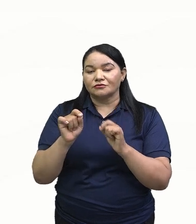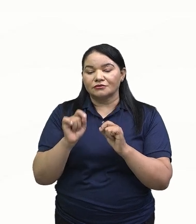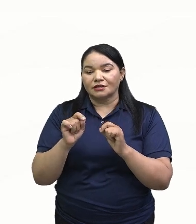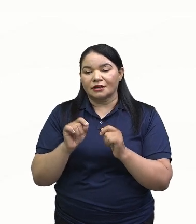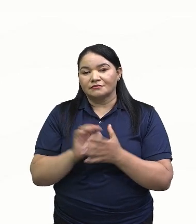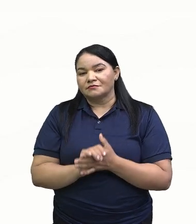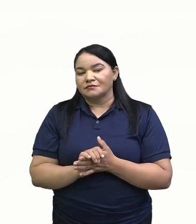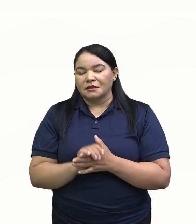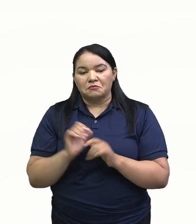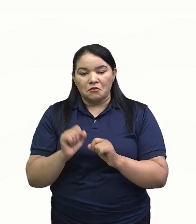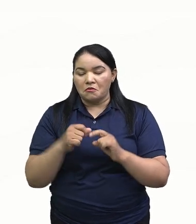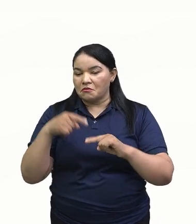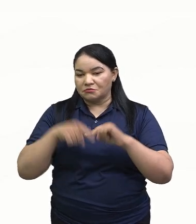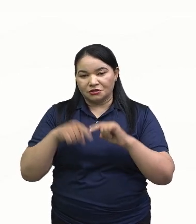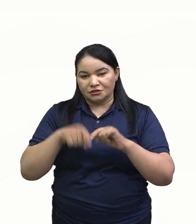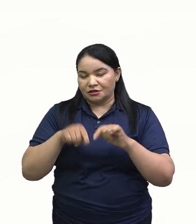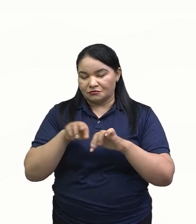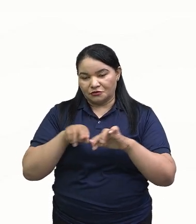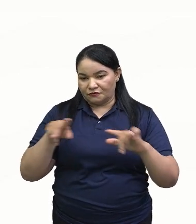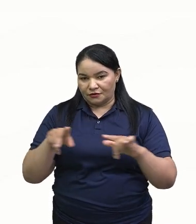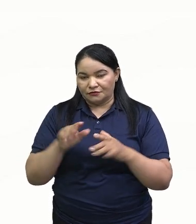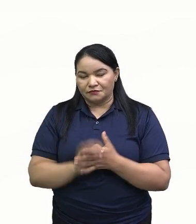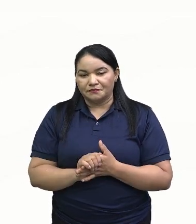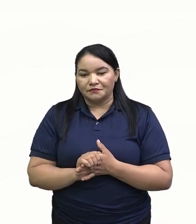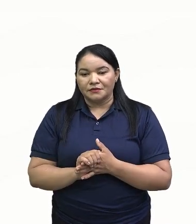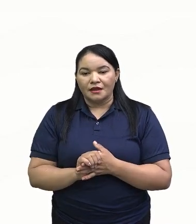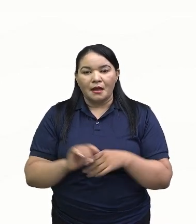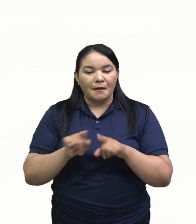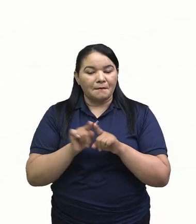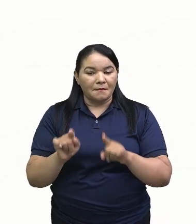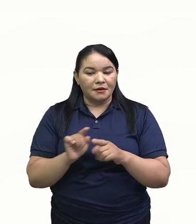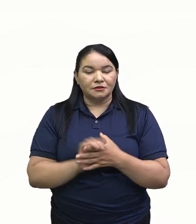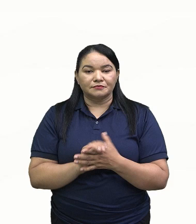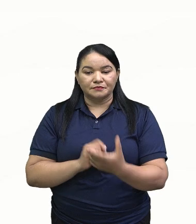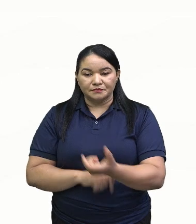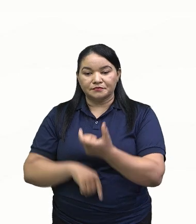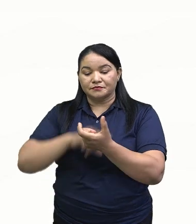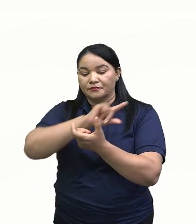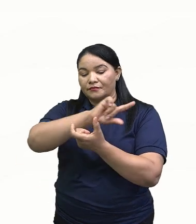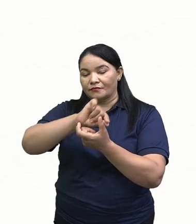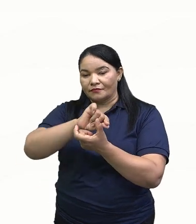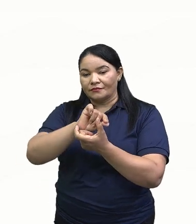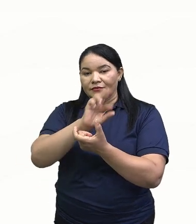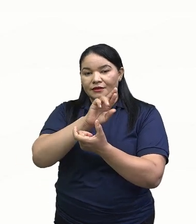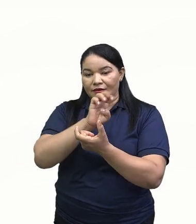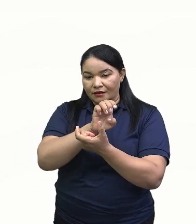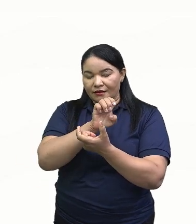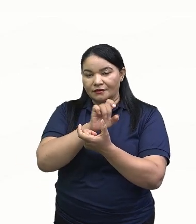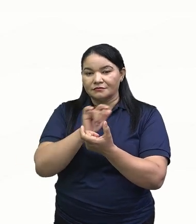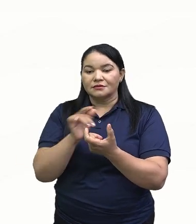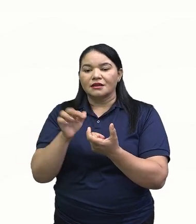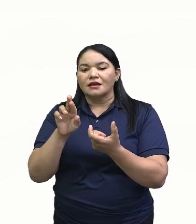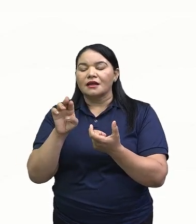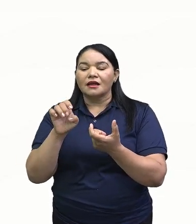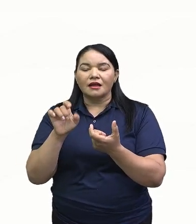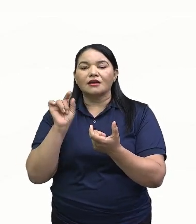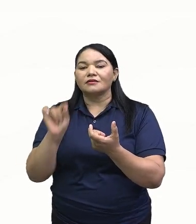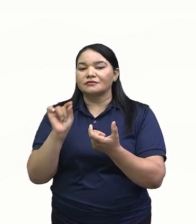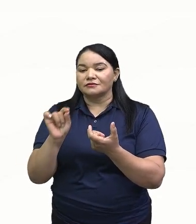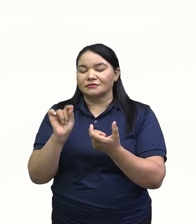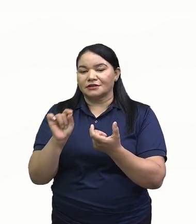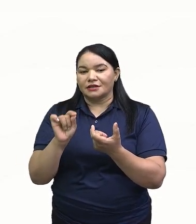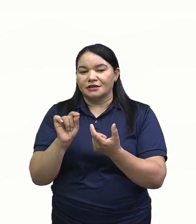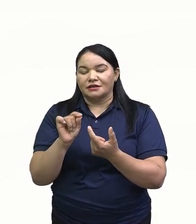de uma estrutura de alguma coisa. E aí, quando eu digo reforma, você observa que esse ré, ele vai